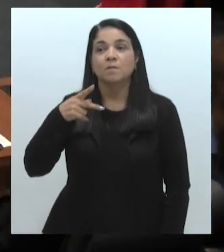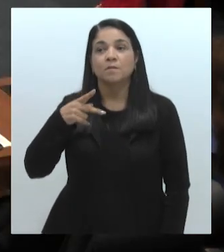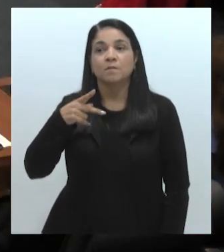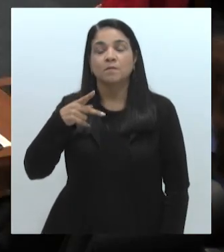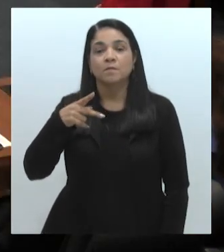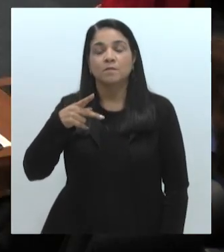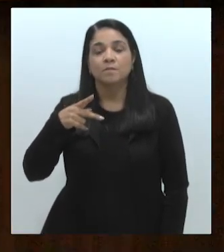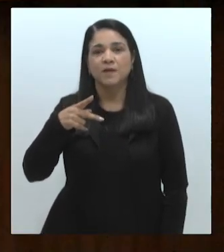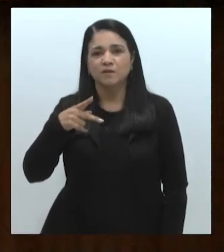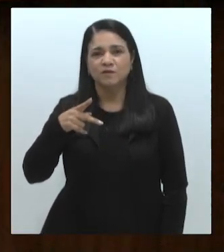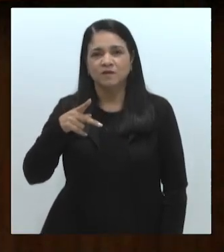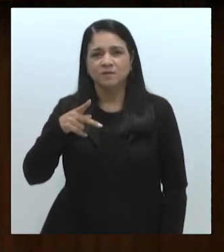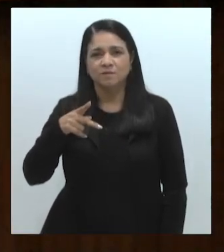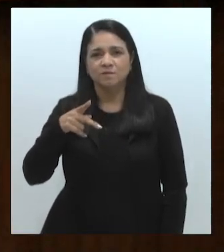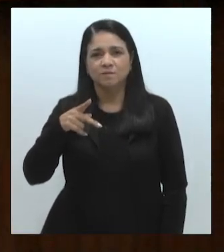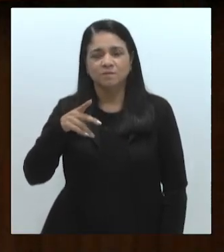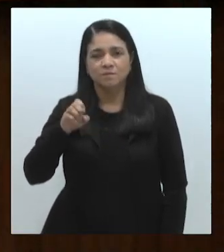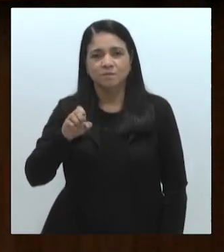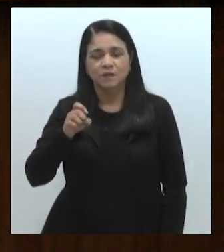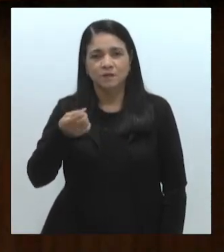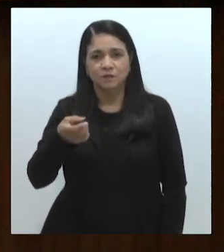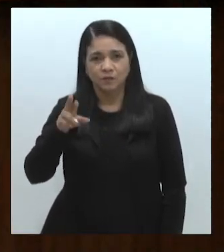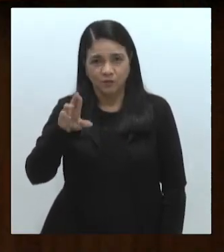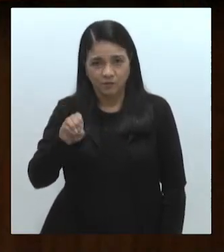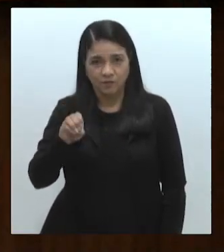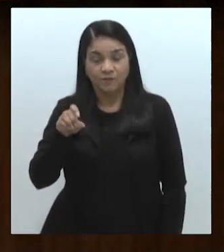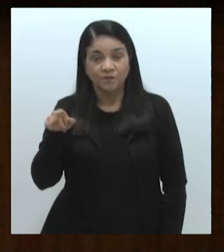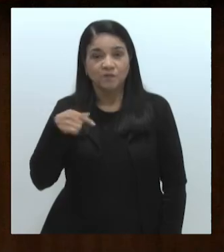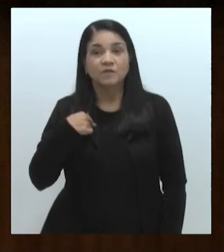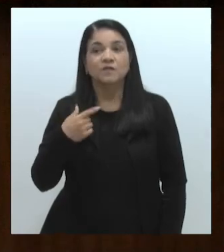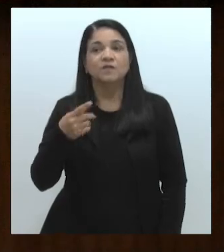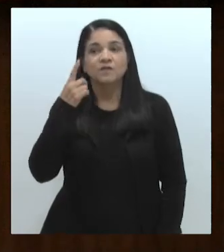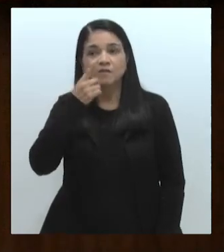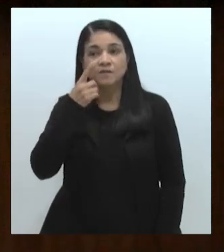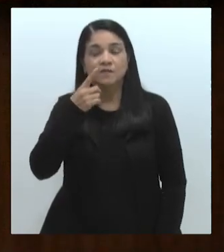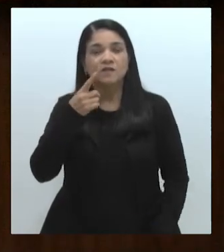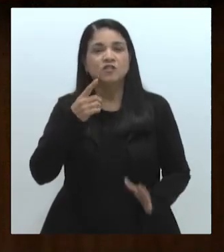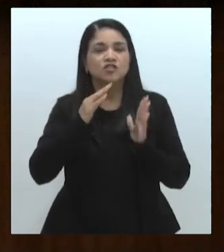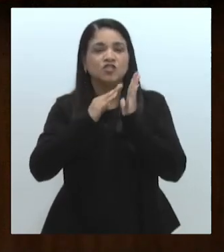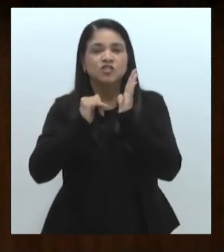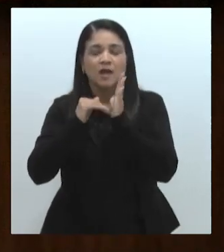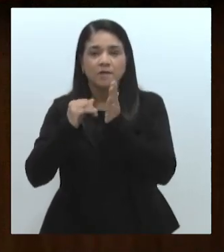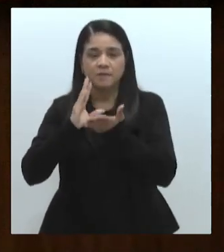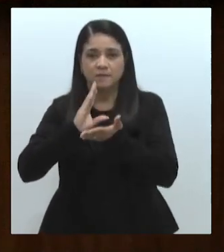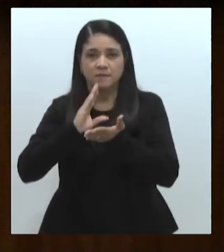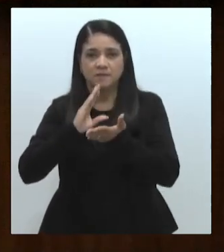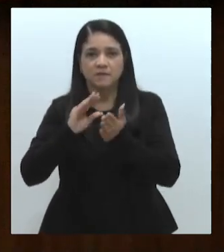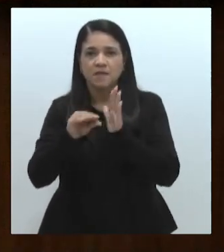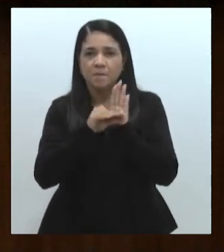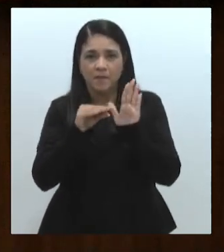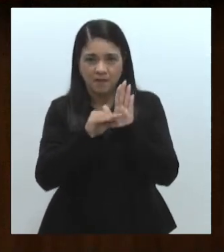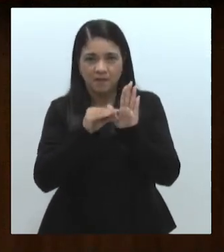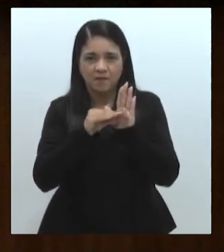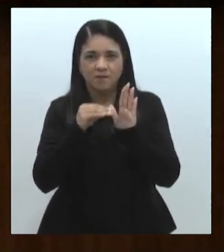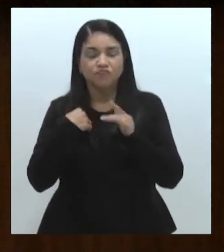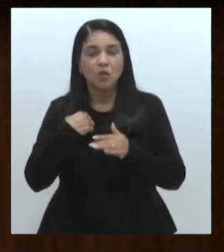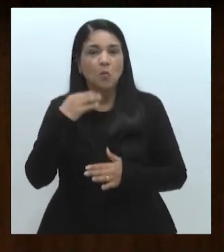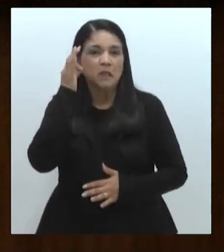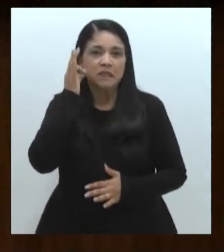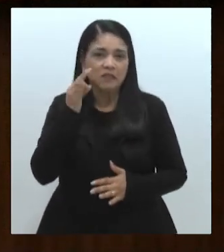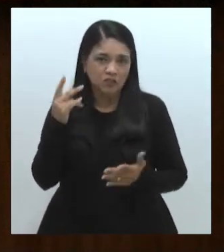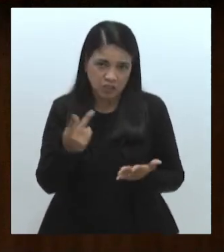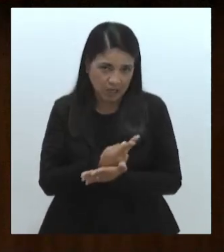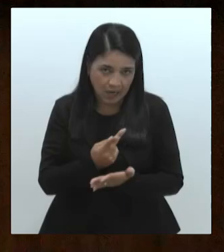senhor. Só pedindo para retirar minhas emendas, tendo em vista que tive um entendimento errado,